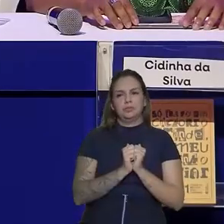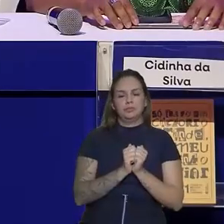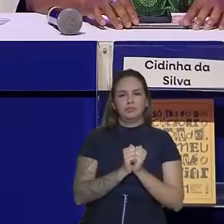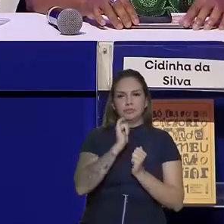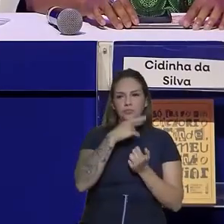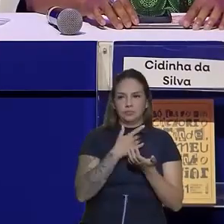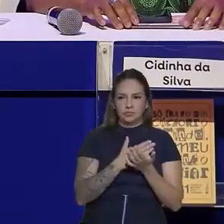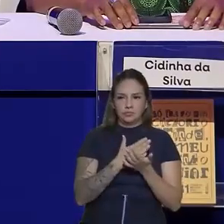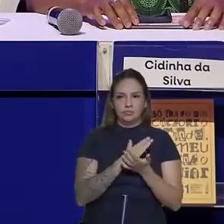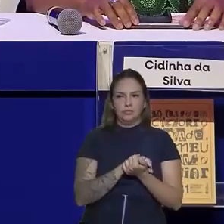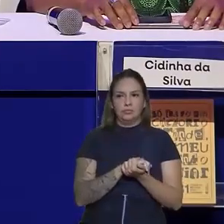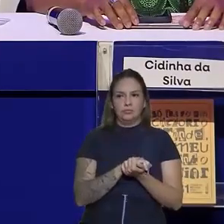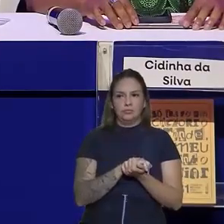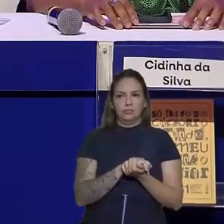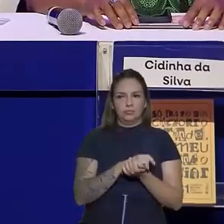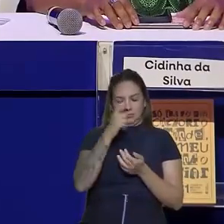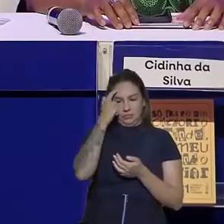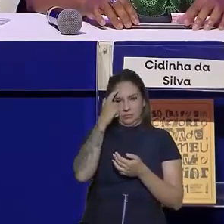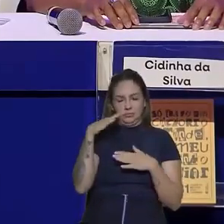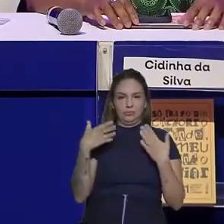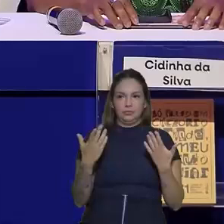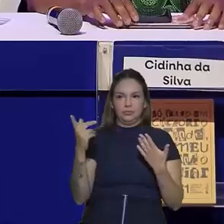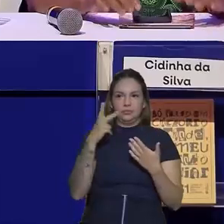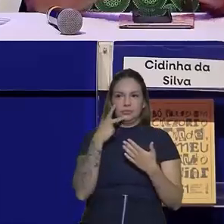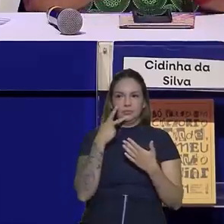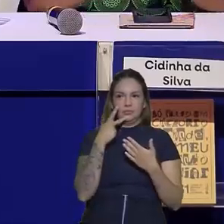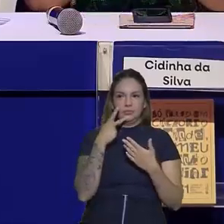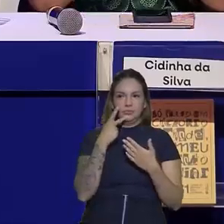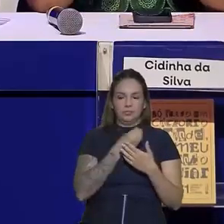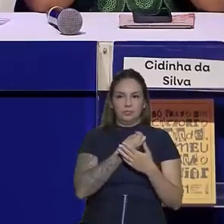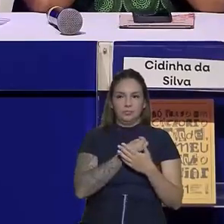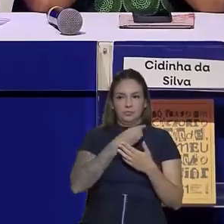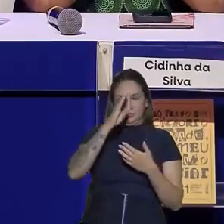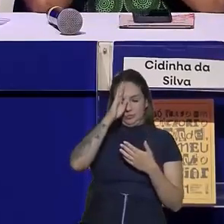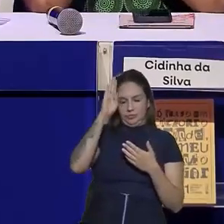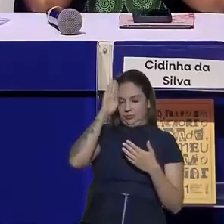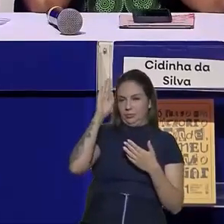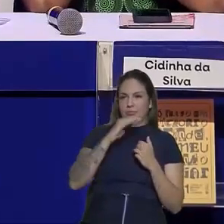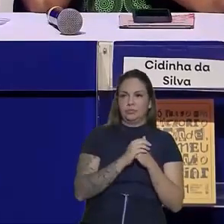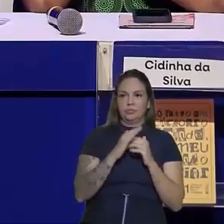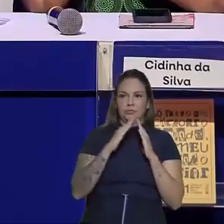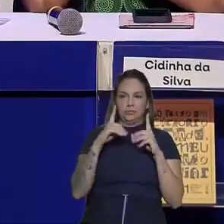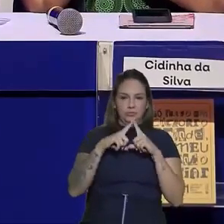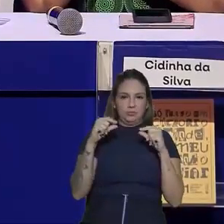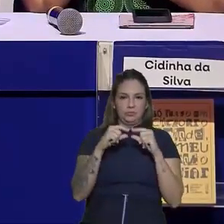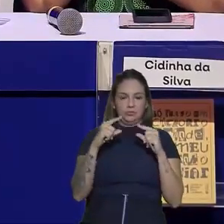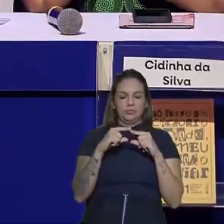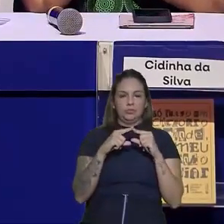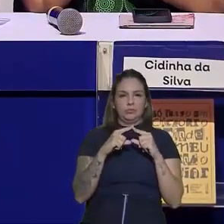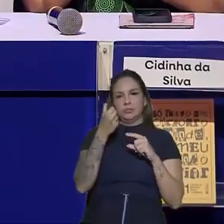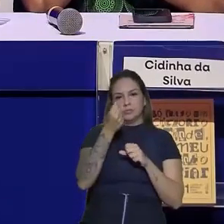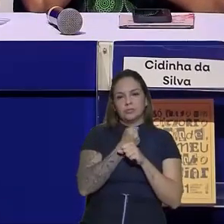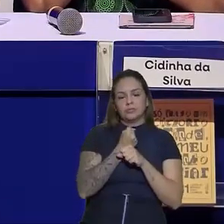Vou comentar do meu livro, mas eu fiquei pensando, enquanto o Paulo estava falando sobre essa vivência acadêmica, eu morei em Brasília